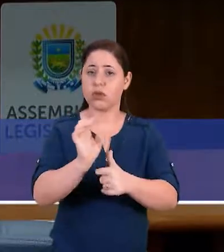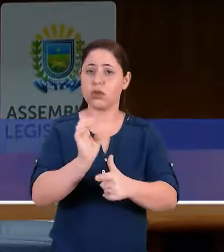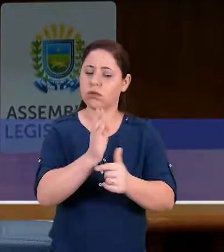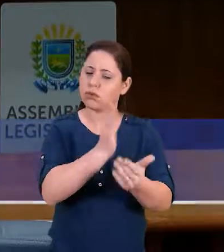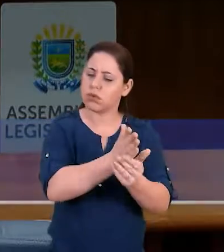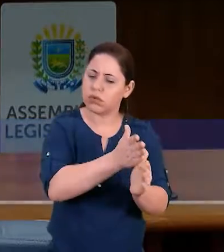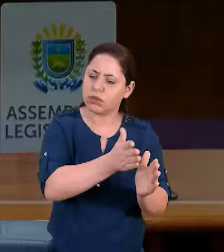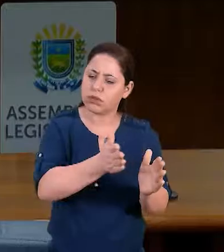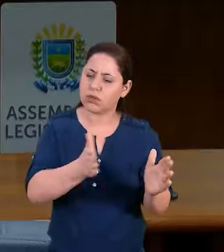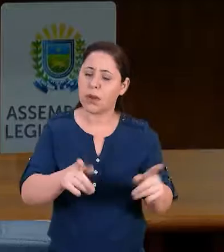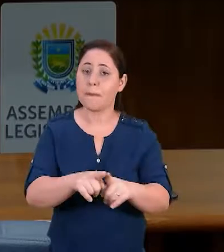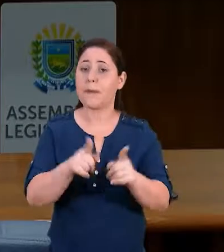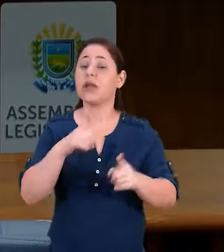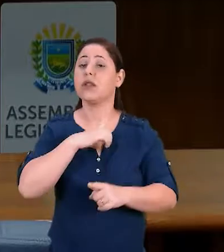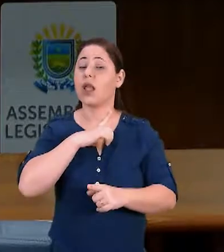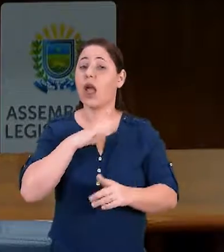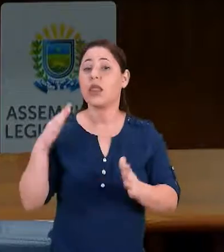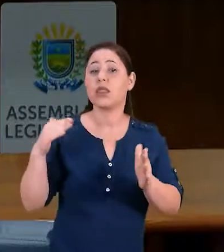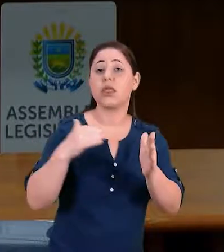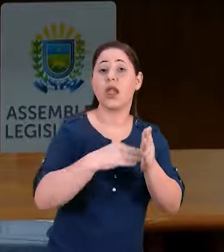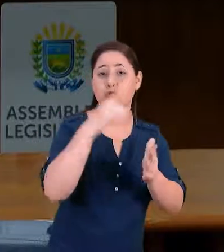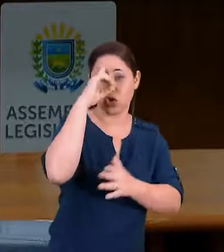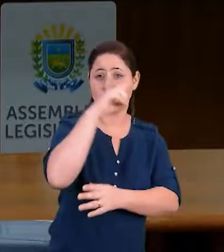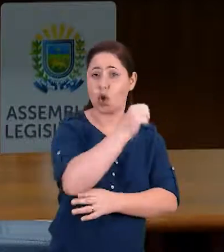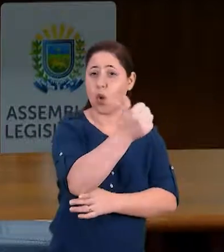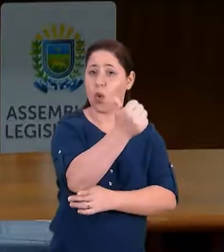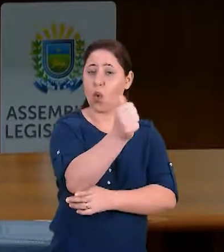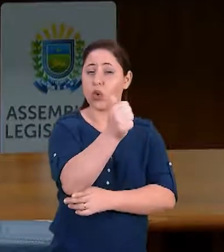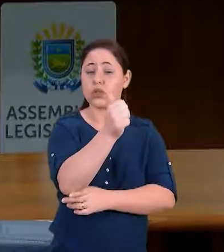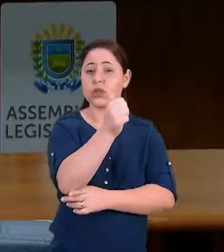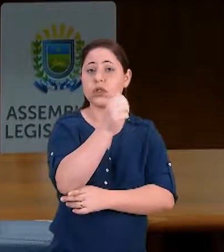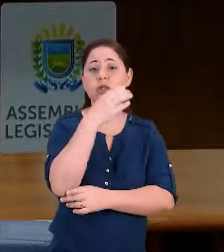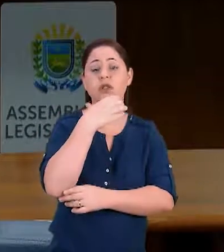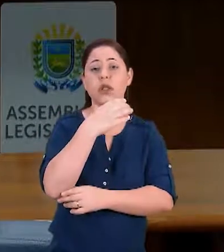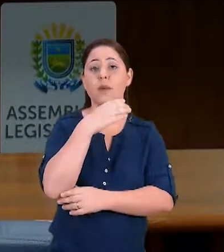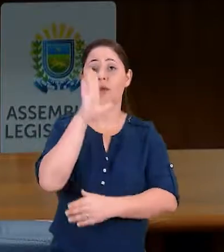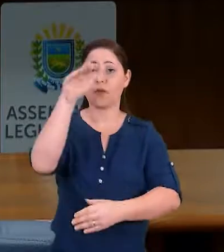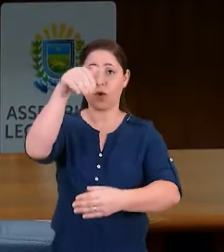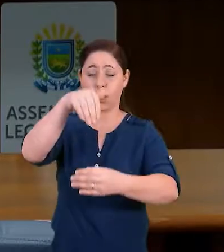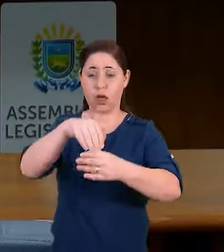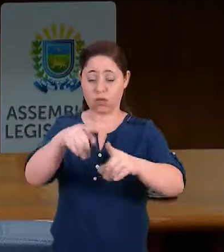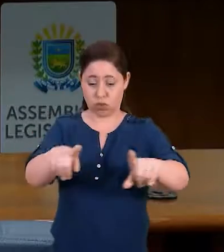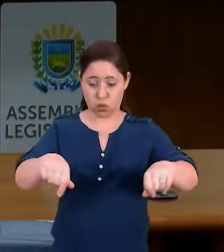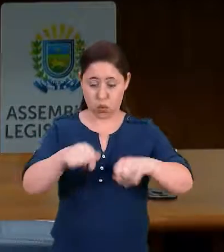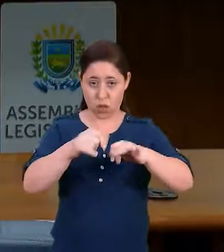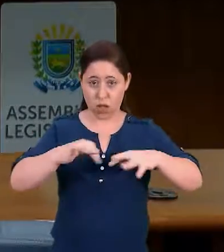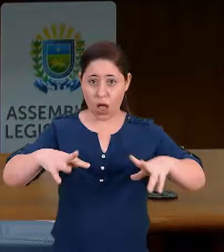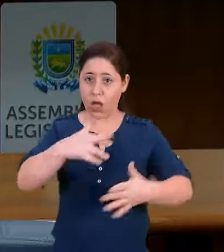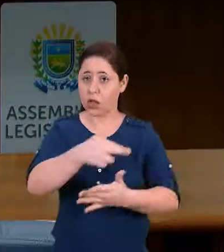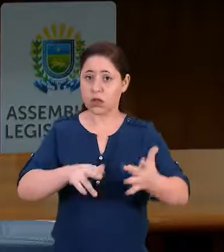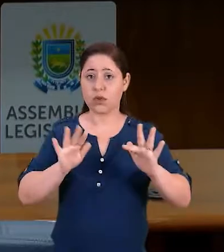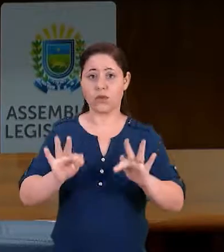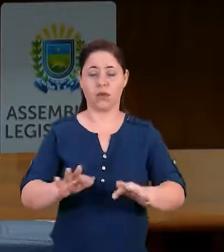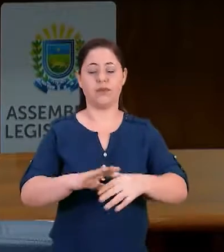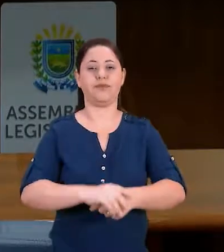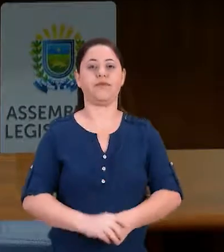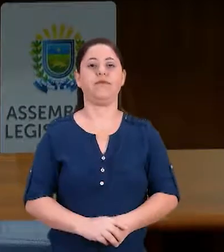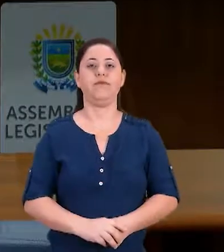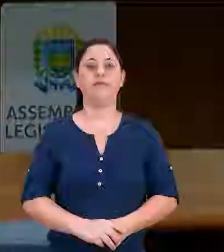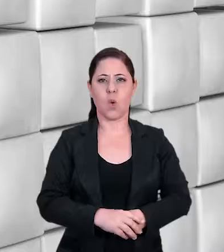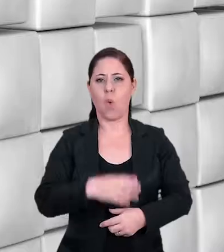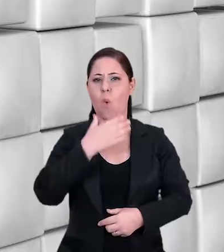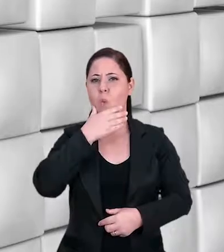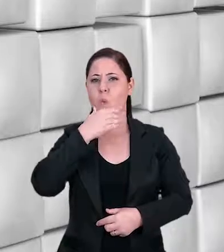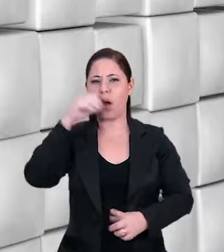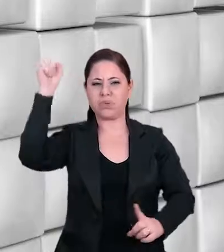sua tramitação regular, mas tem até o dia 11 de dezembro para ser votado em plenário a sua redação